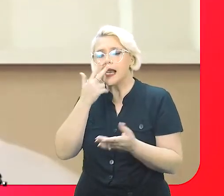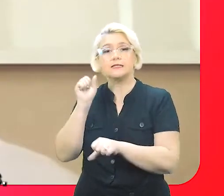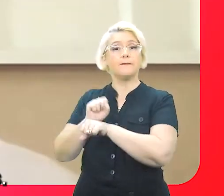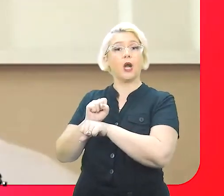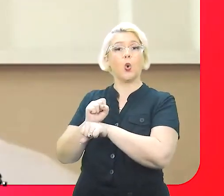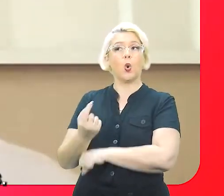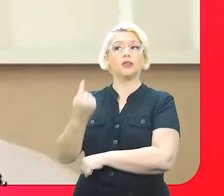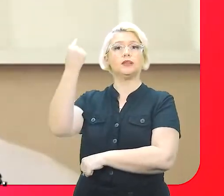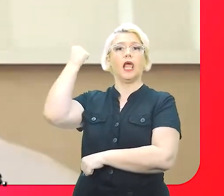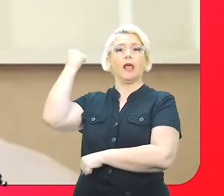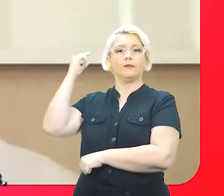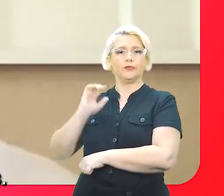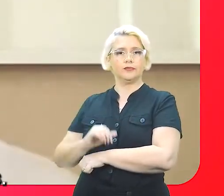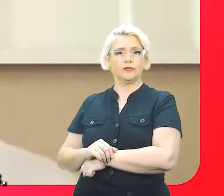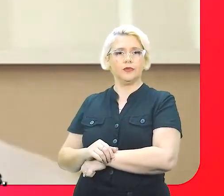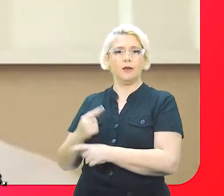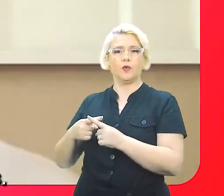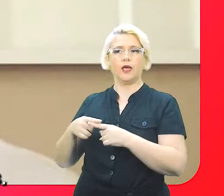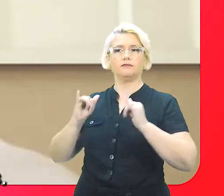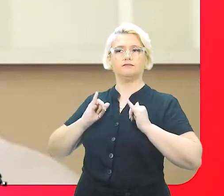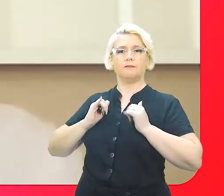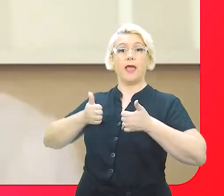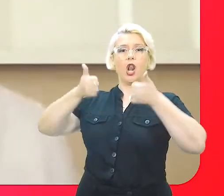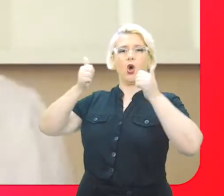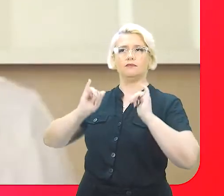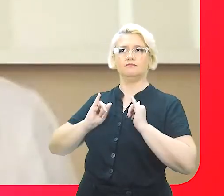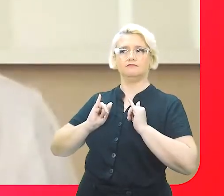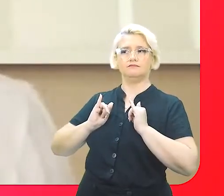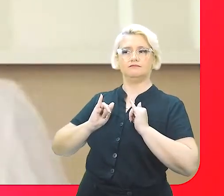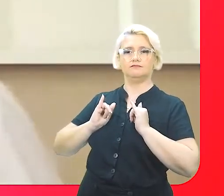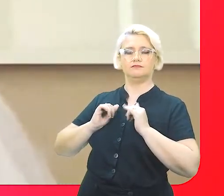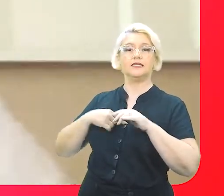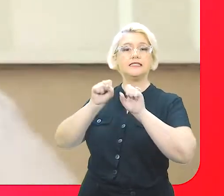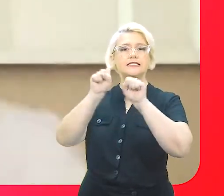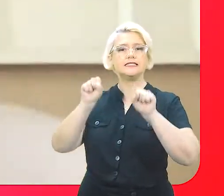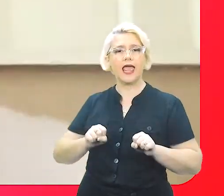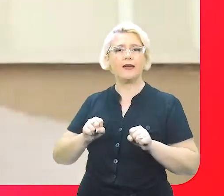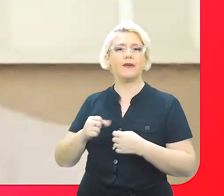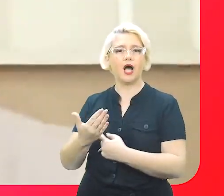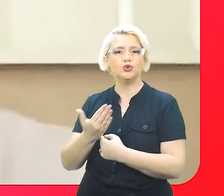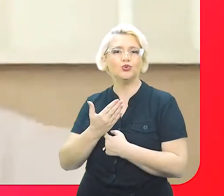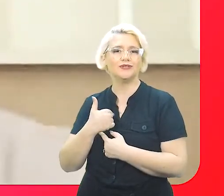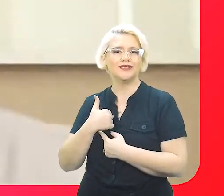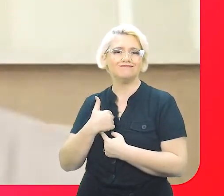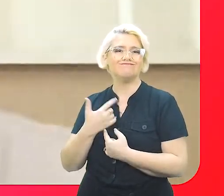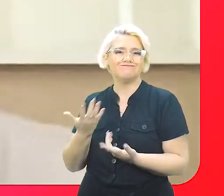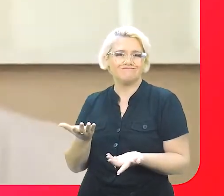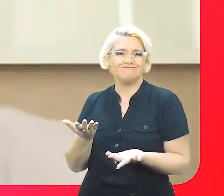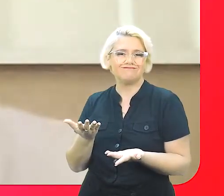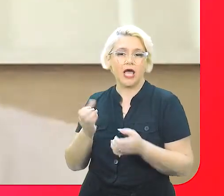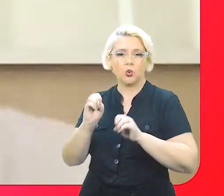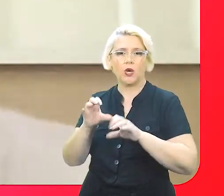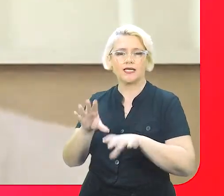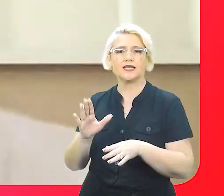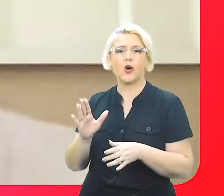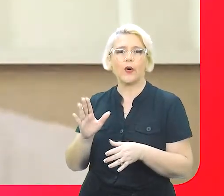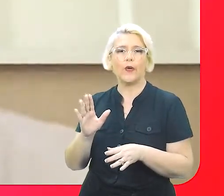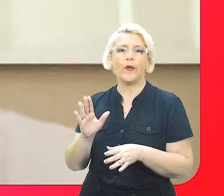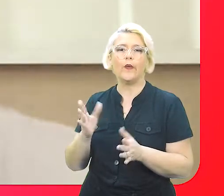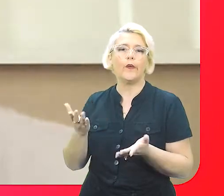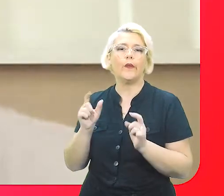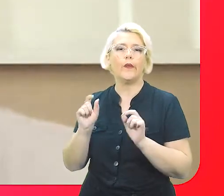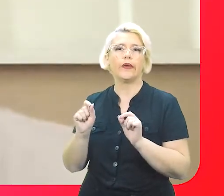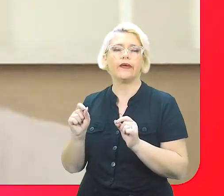param porque têm vantagens em ficarem paradas. O nosso sistema educacional, a